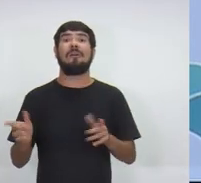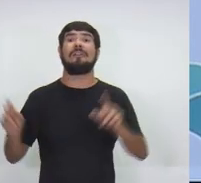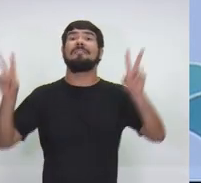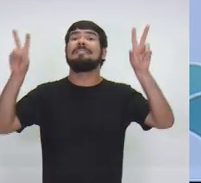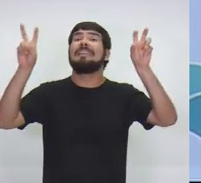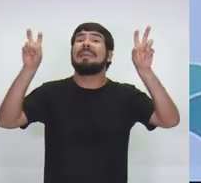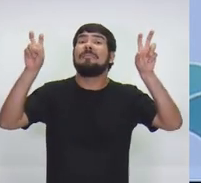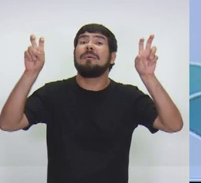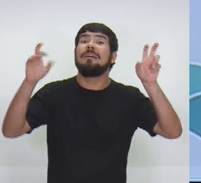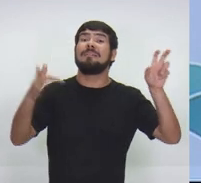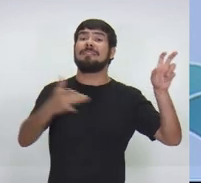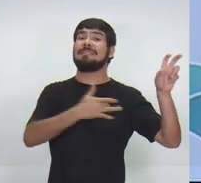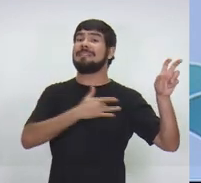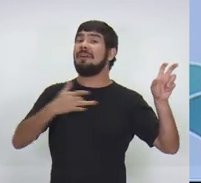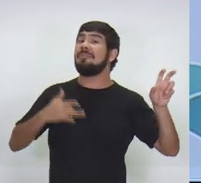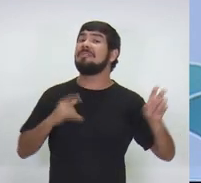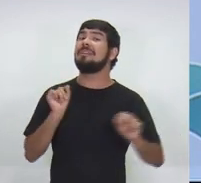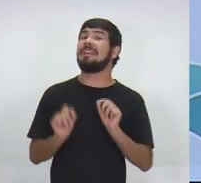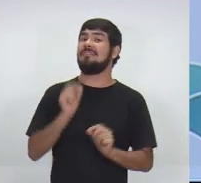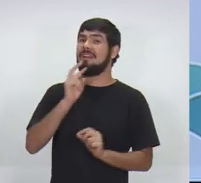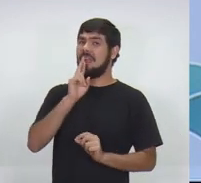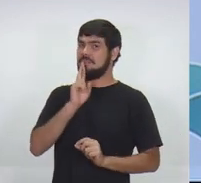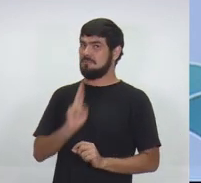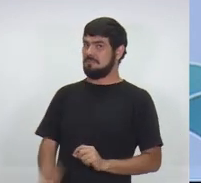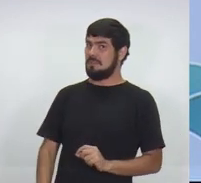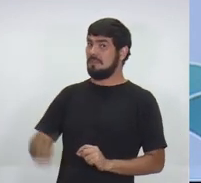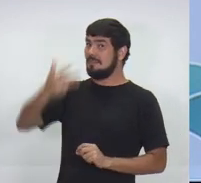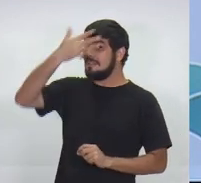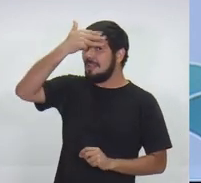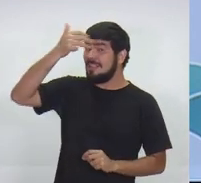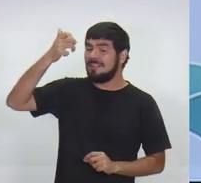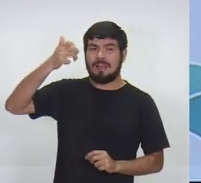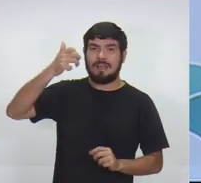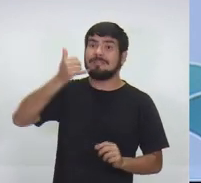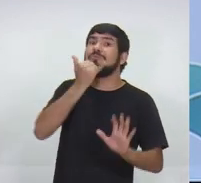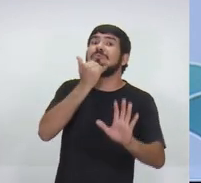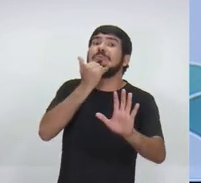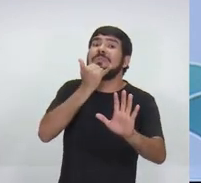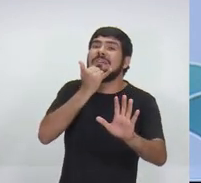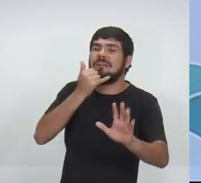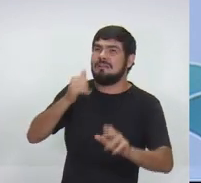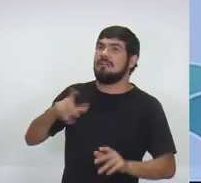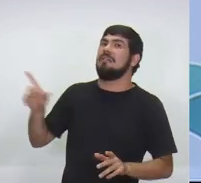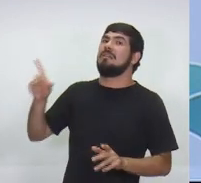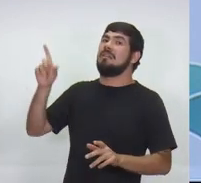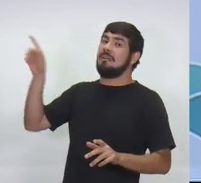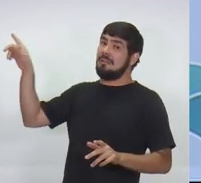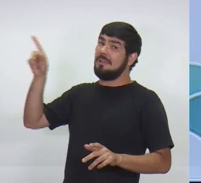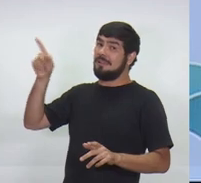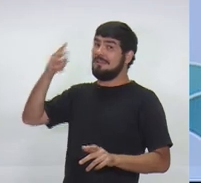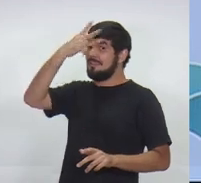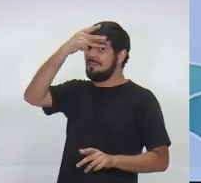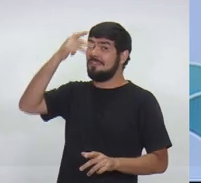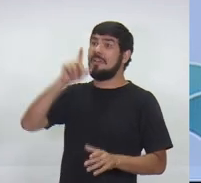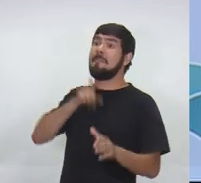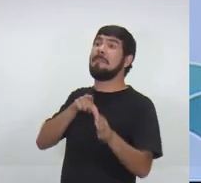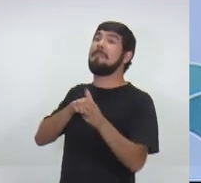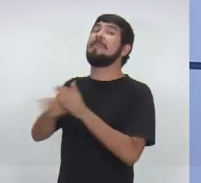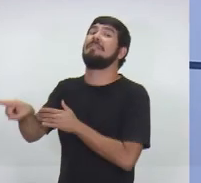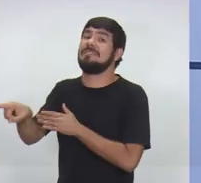que é o tema da saúde quem vai responder o candidato da vila almeida aliás quem vai perguntar ao candidato viável meio da senhor tem 30 segundos para fazer sua